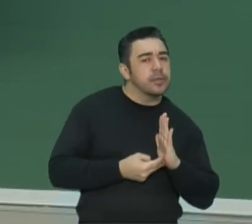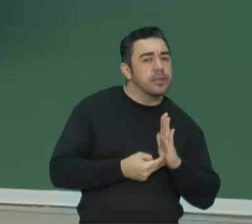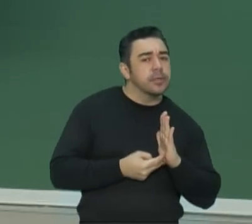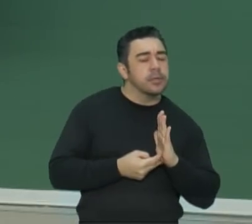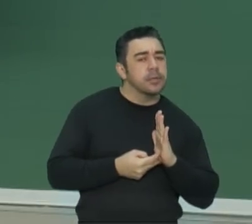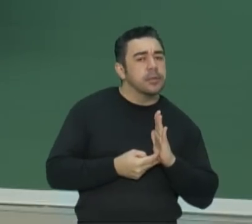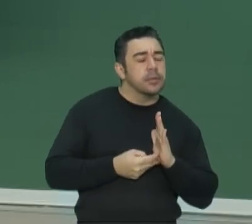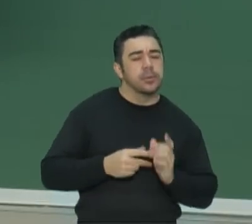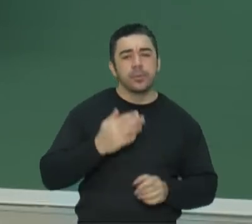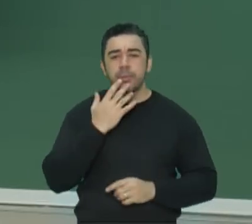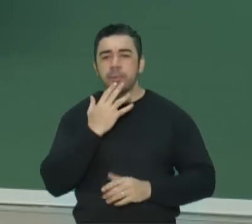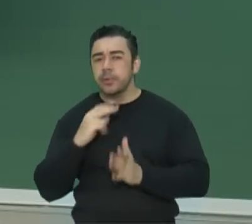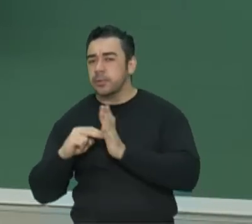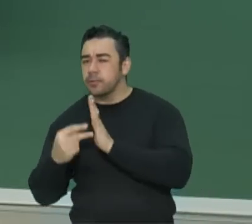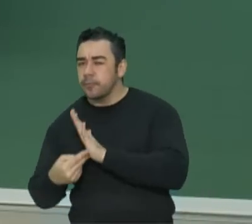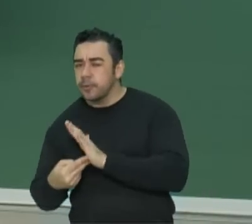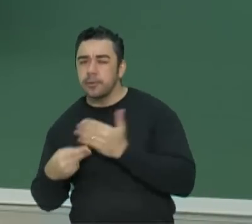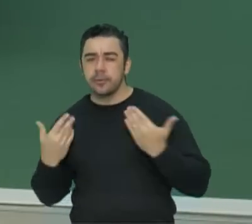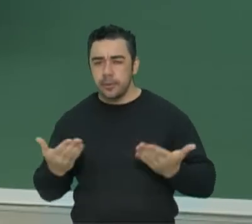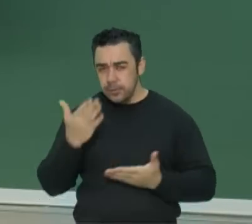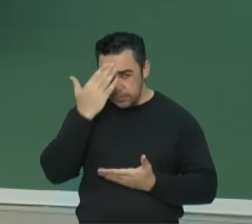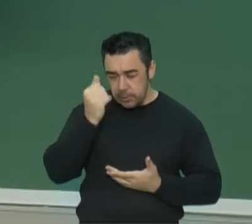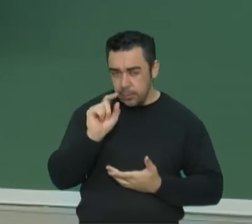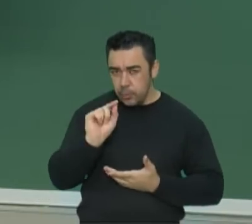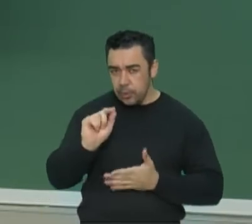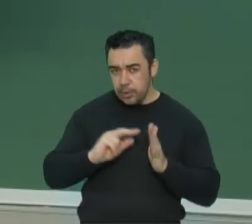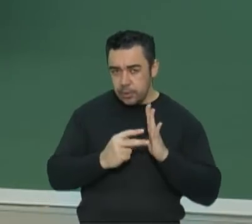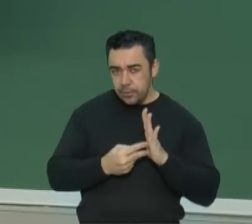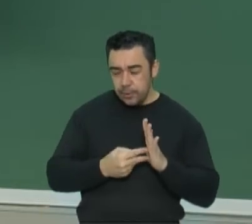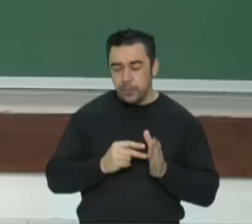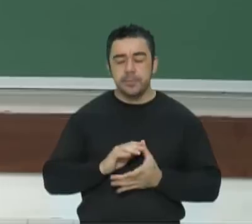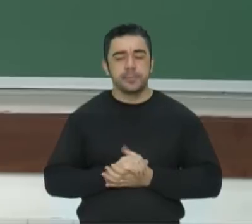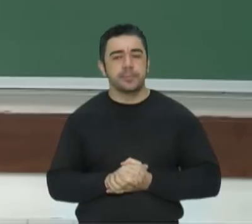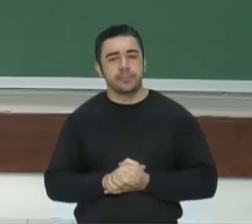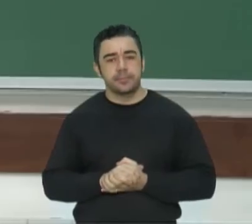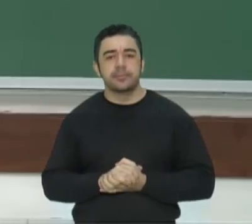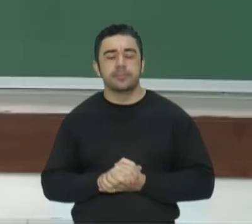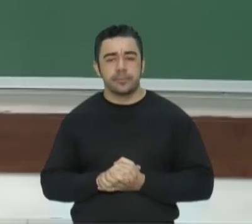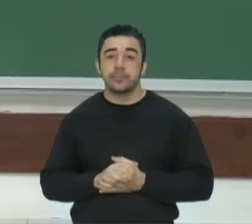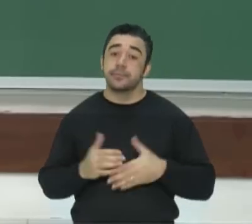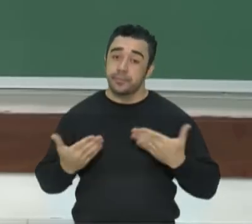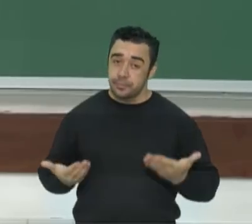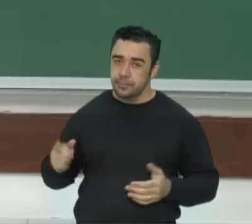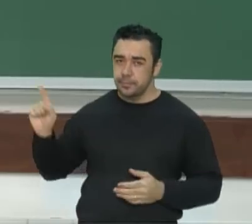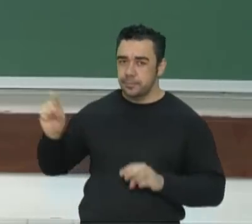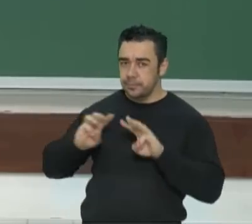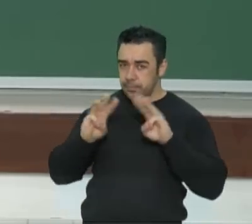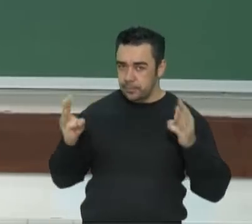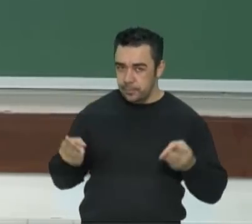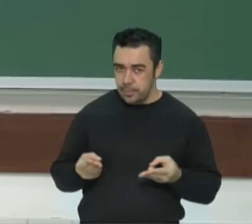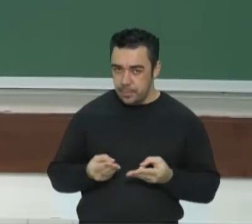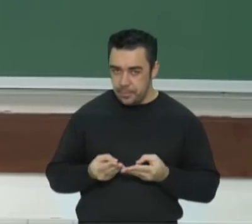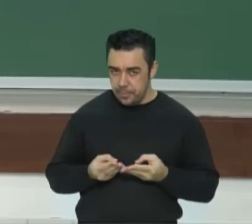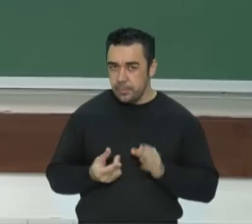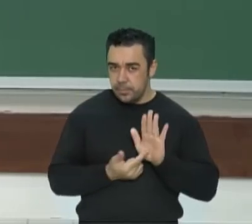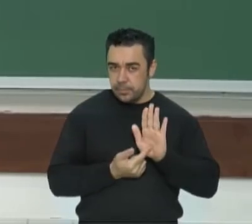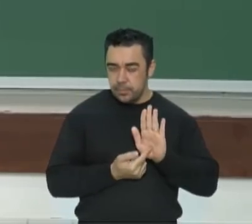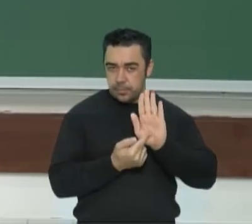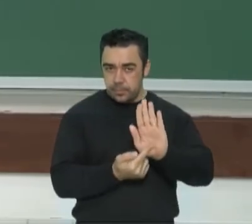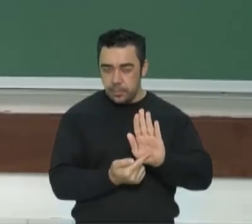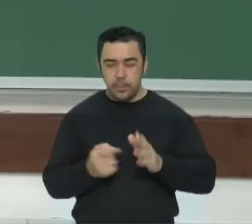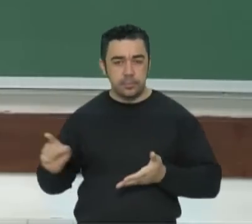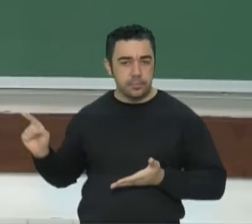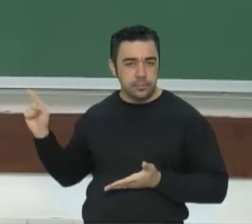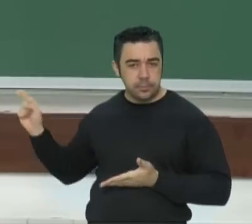lado da Guerra Fria? Consegue identificar aí do que nós estamos falando? Nesse mapa, por essa representação do mapa